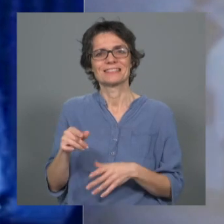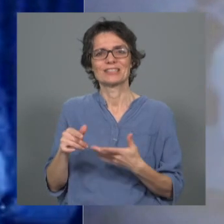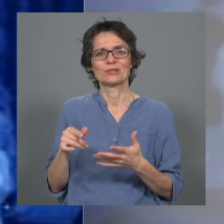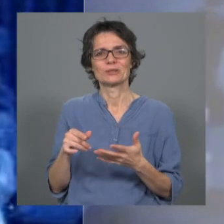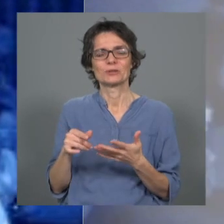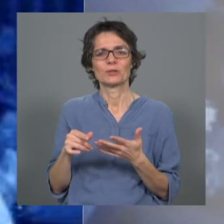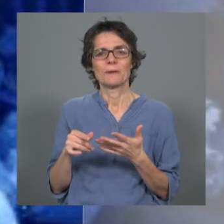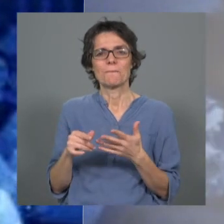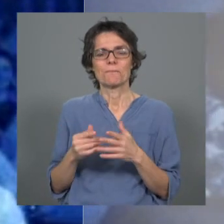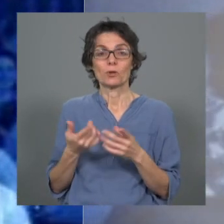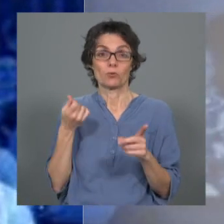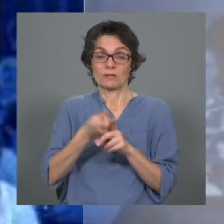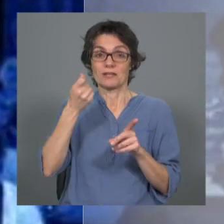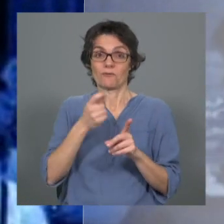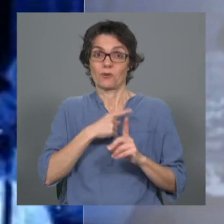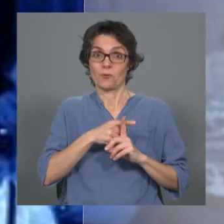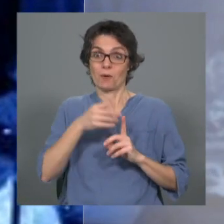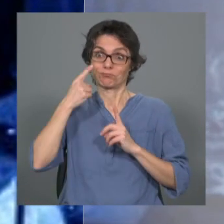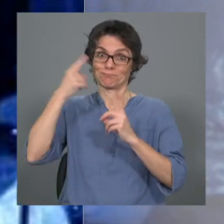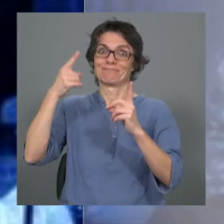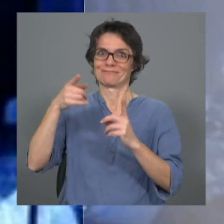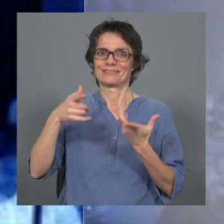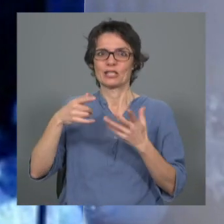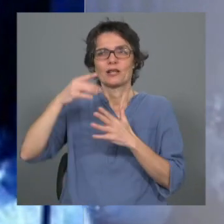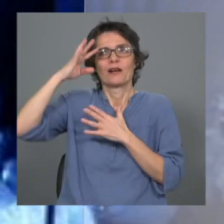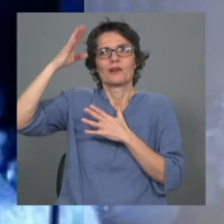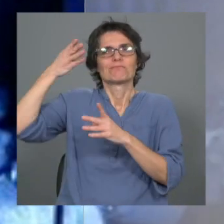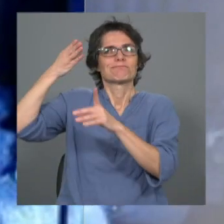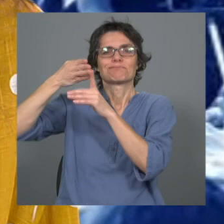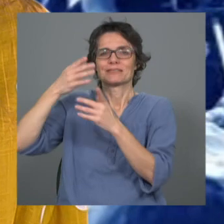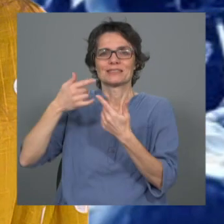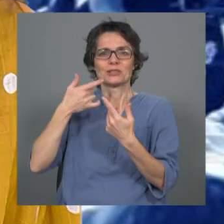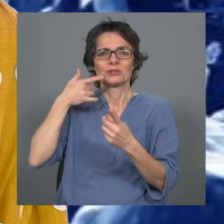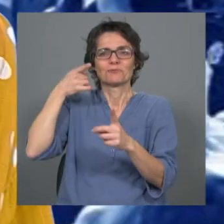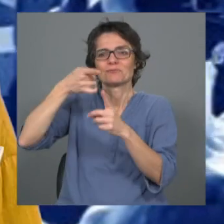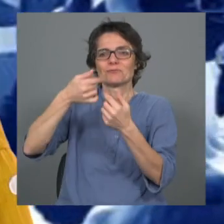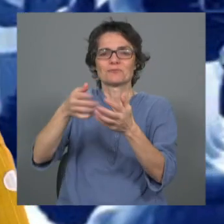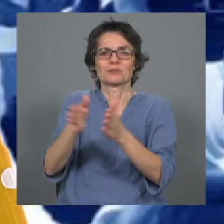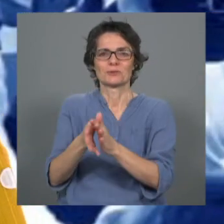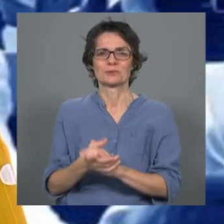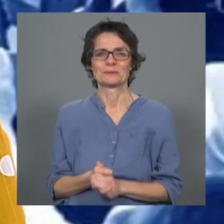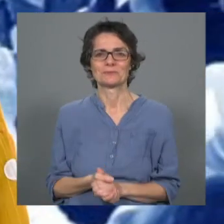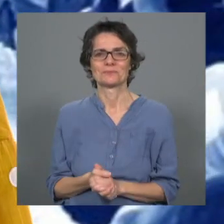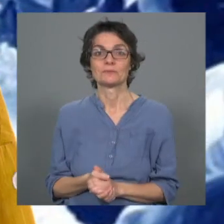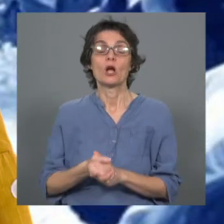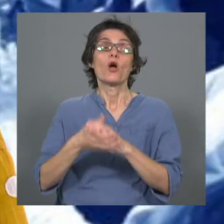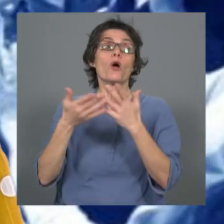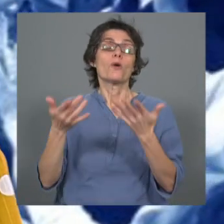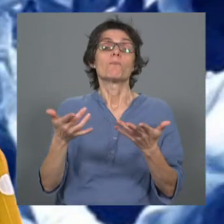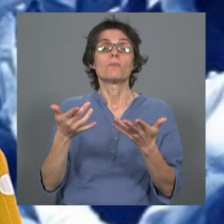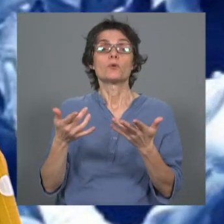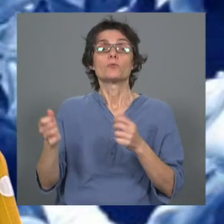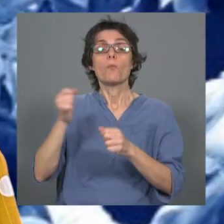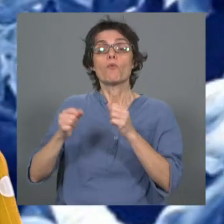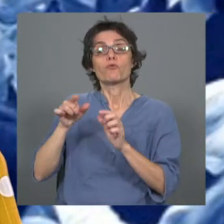por este desafio do Papa e por este sonho missionário de chegar a todos? A nível do movimento acabaram por